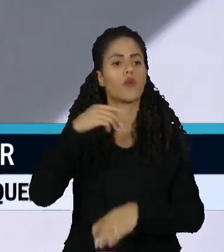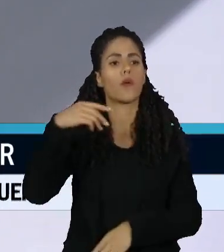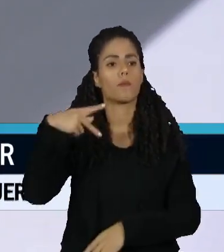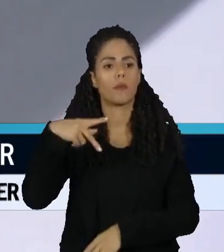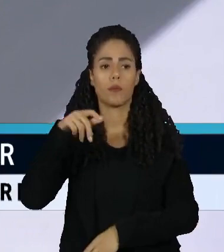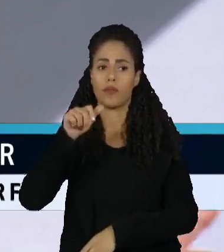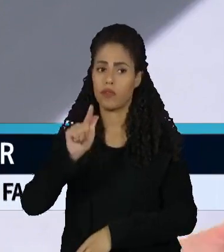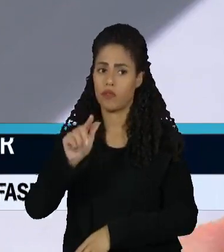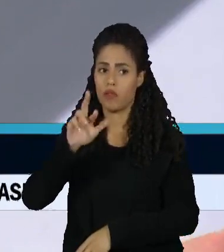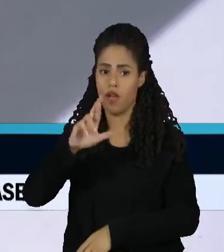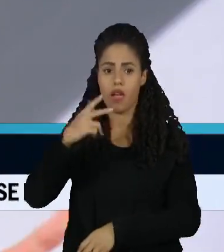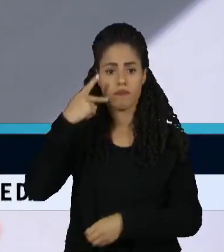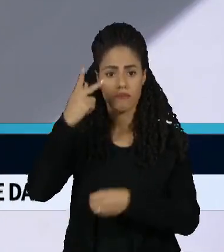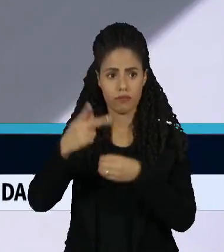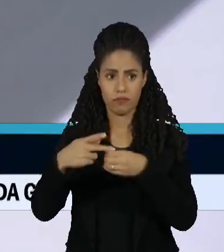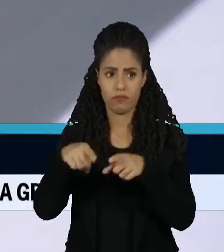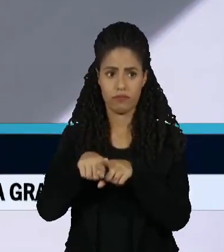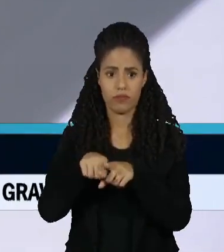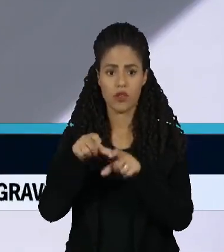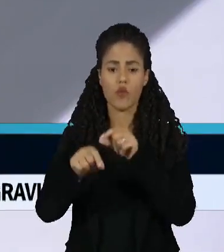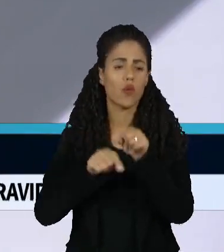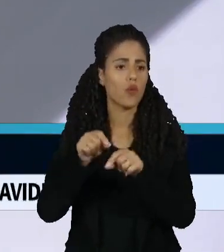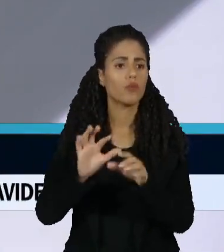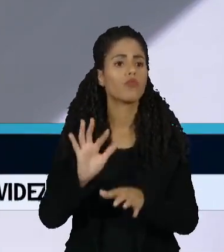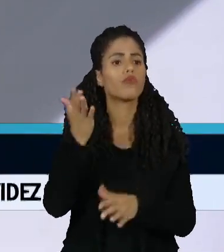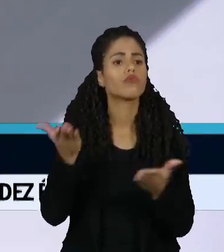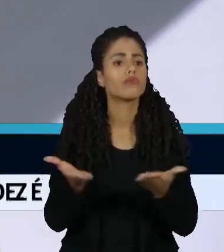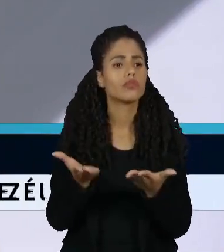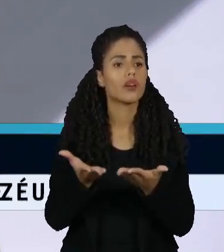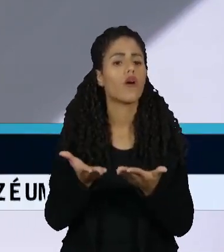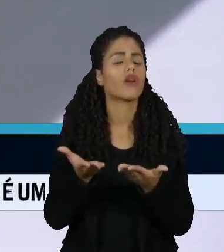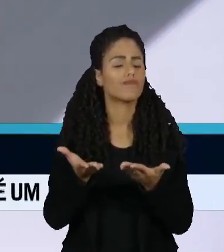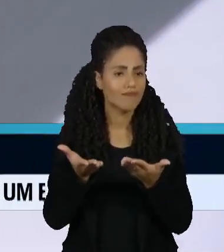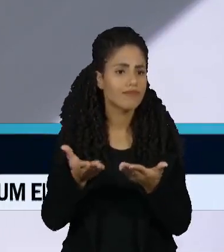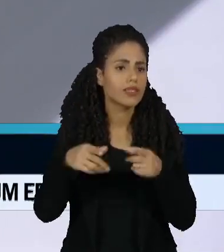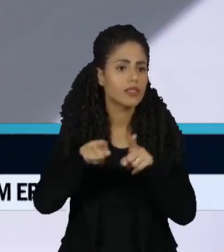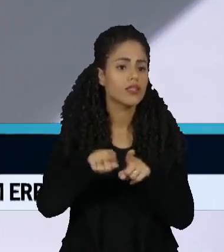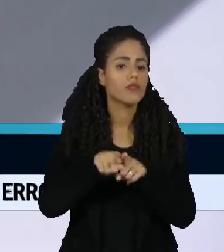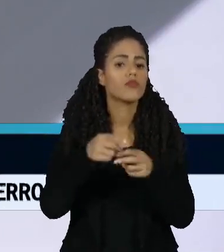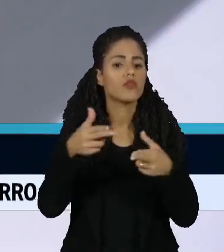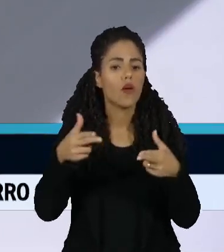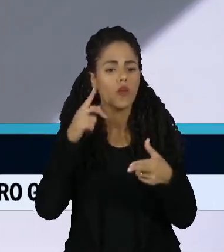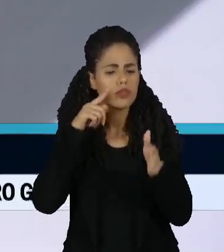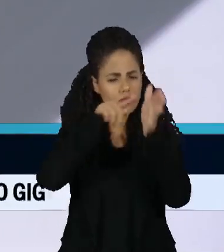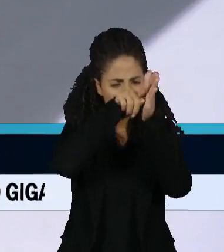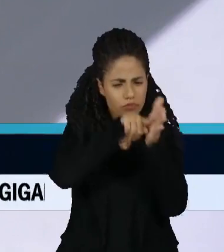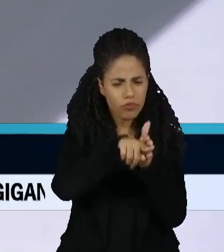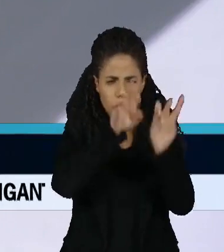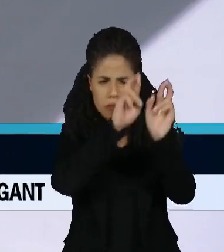República, o Supremo também deu um jeito de esvaziar a capacidade de apuração